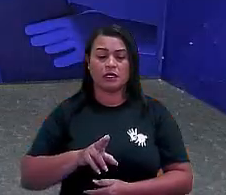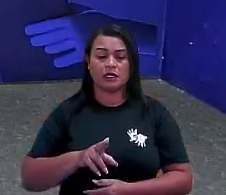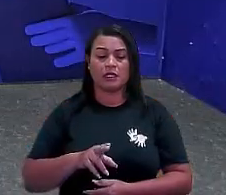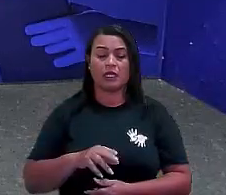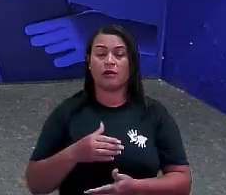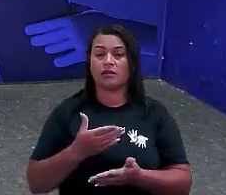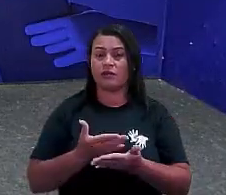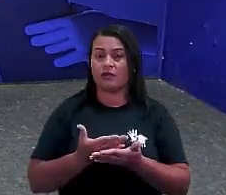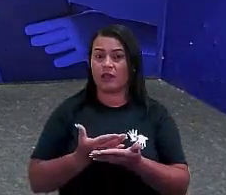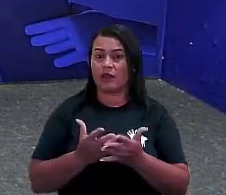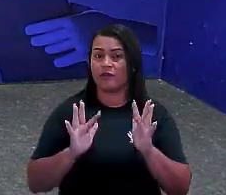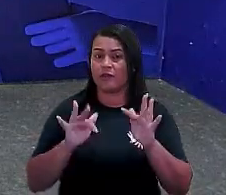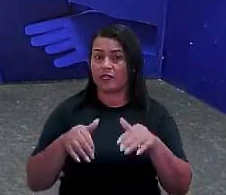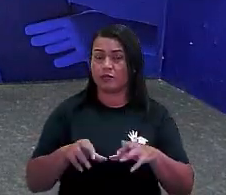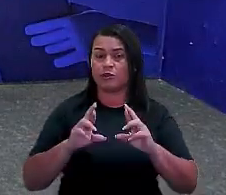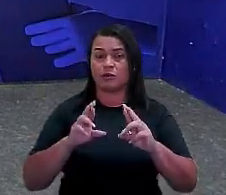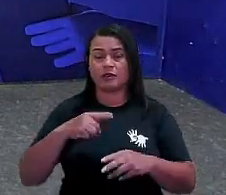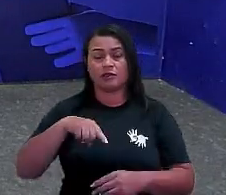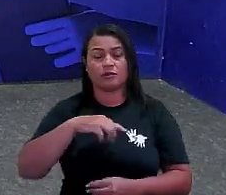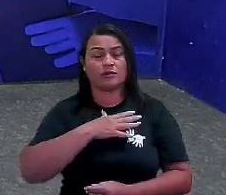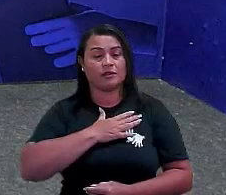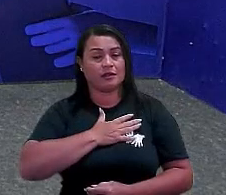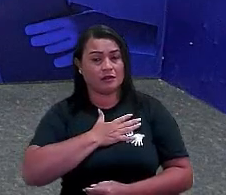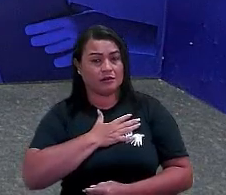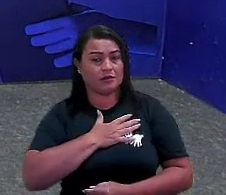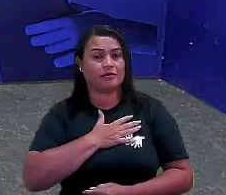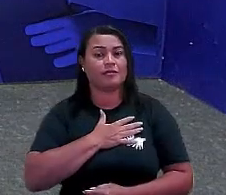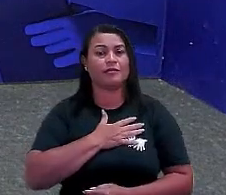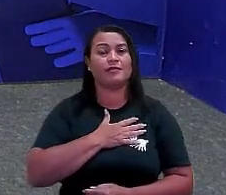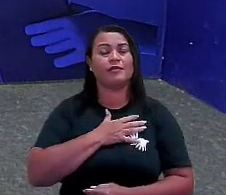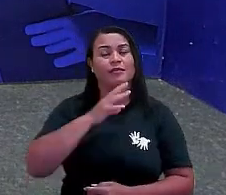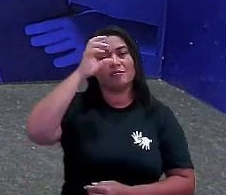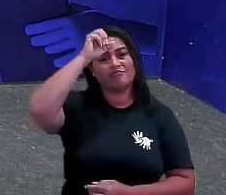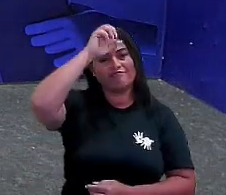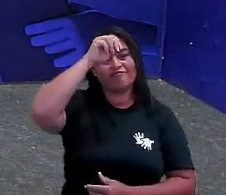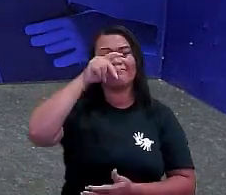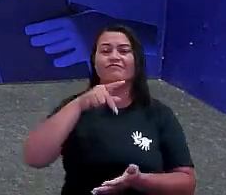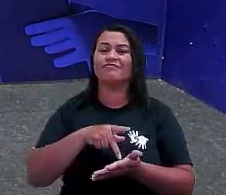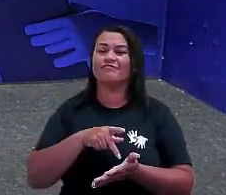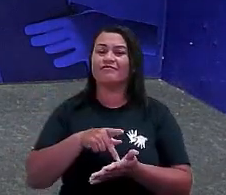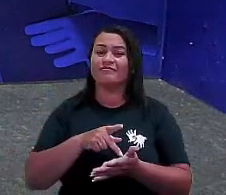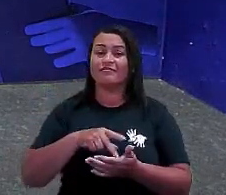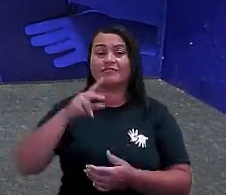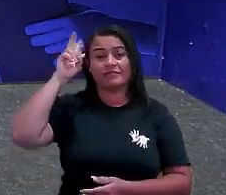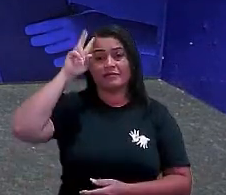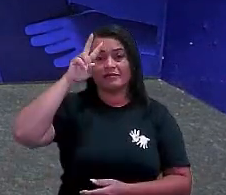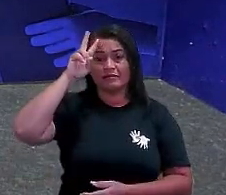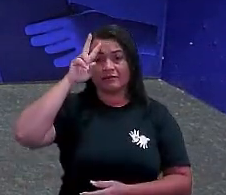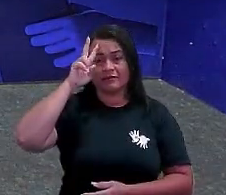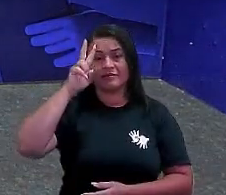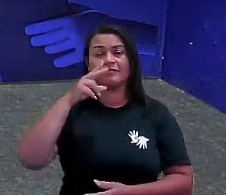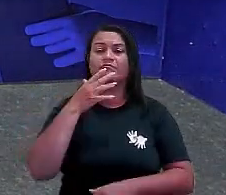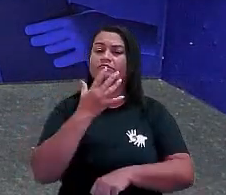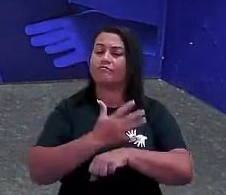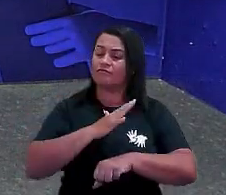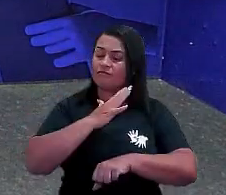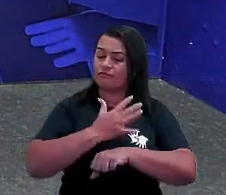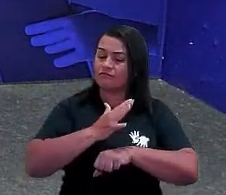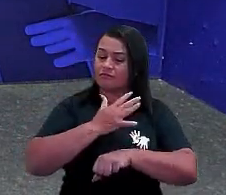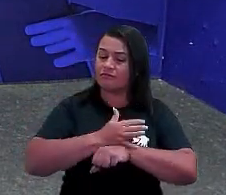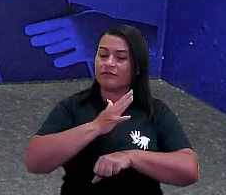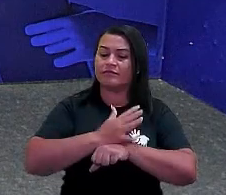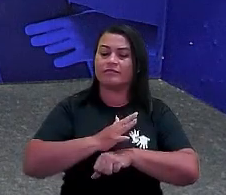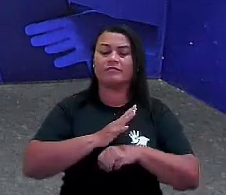foi a nossa aula de hoje. Eu espero que você tenha gostado, tenha aprendido bastante. Lembre-se, vá praticando,